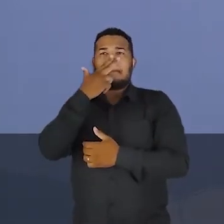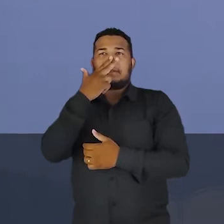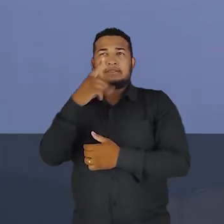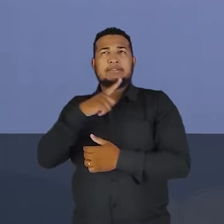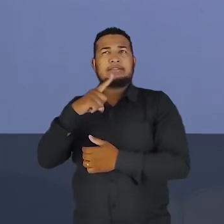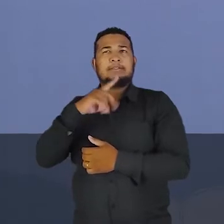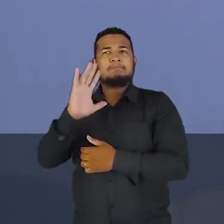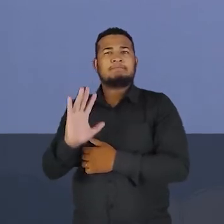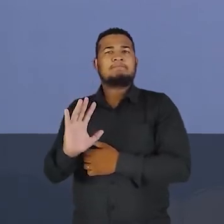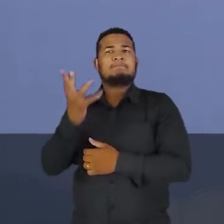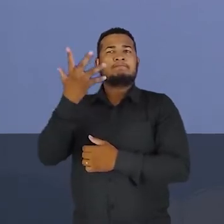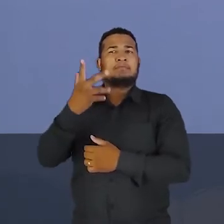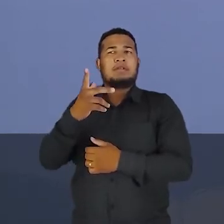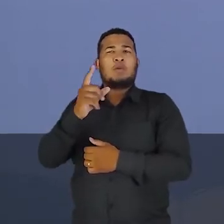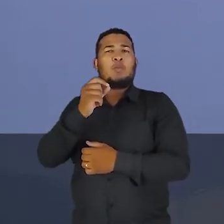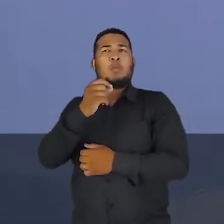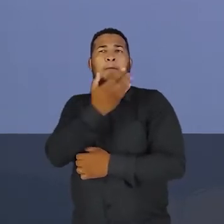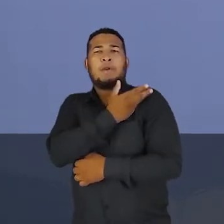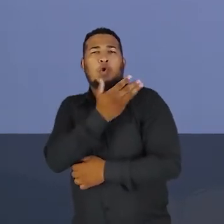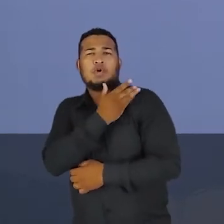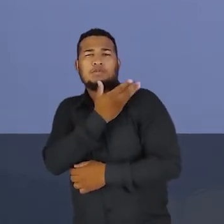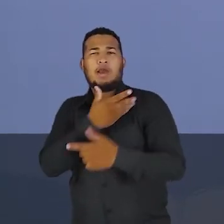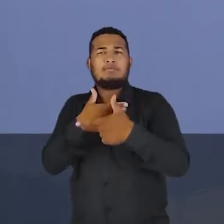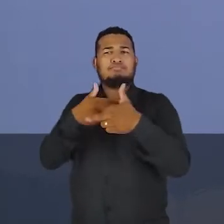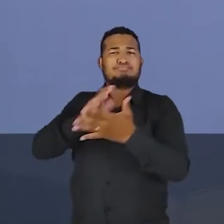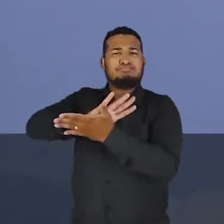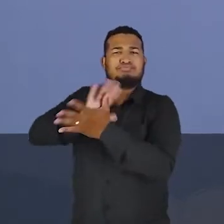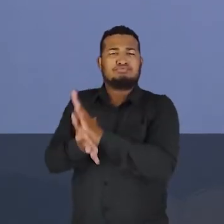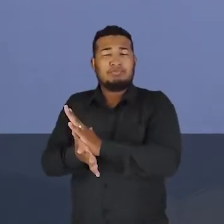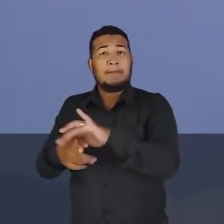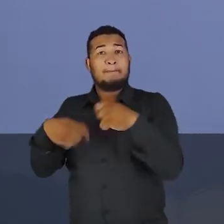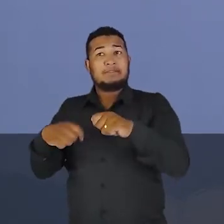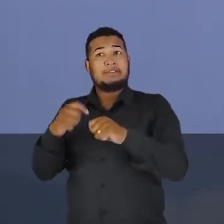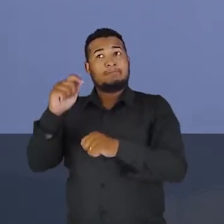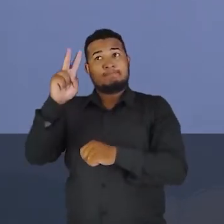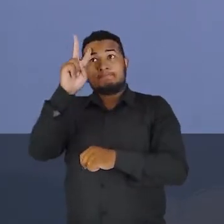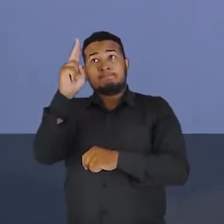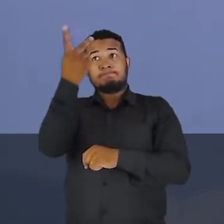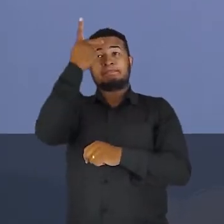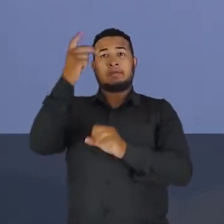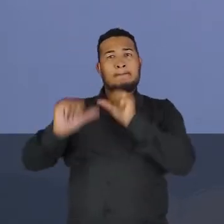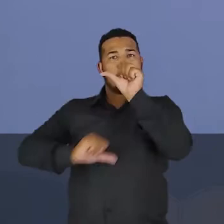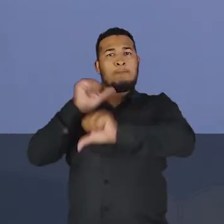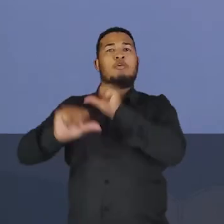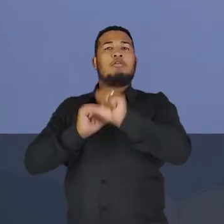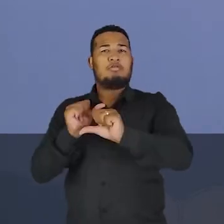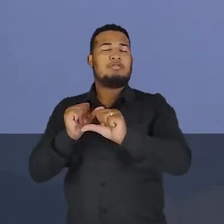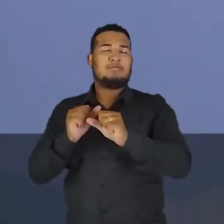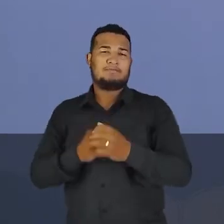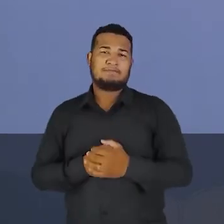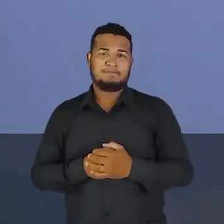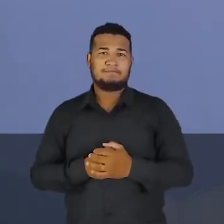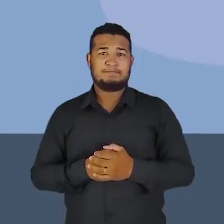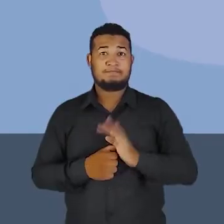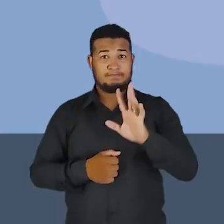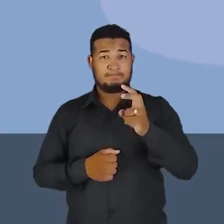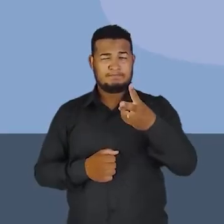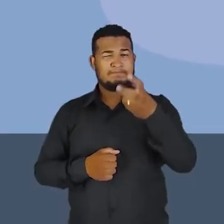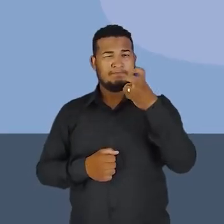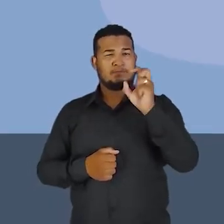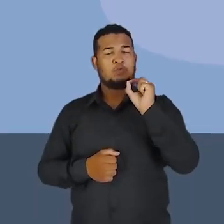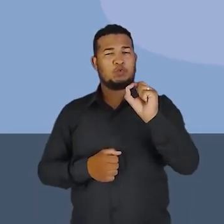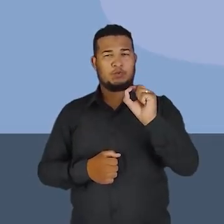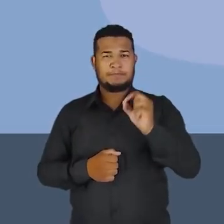implicam em situações preconceituosas, devem mudar radicalmente da sua vida. Observem,